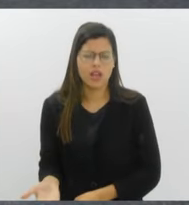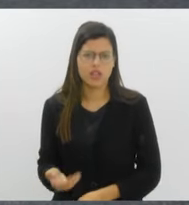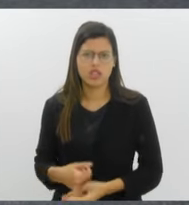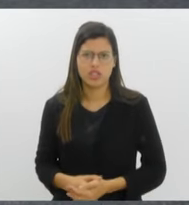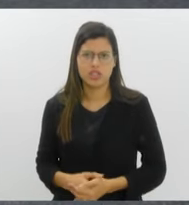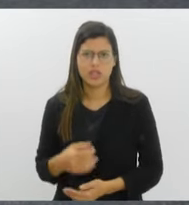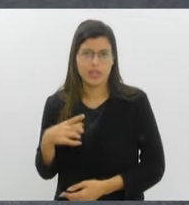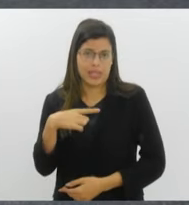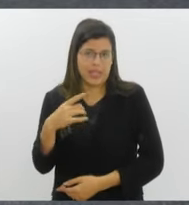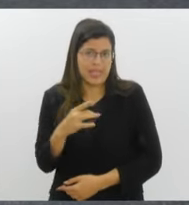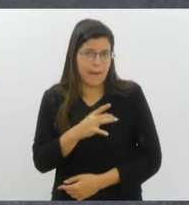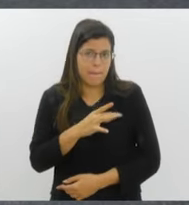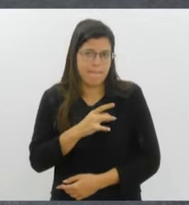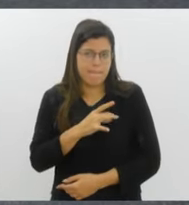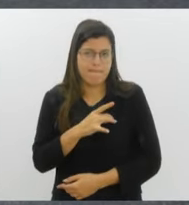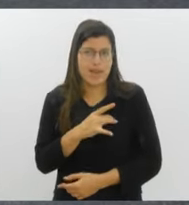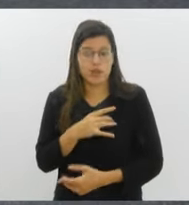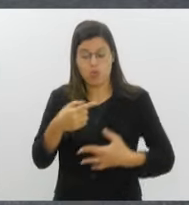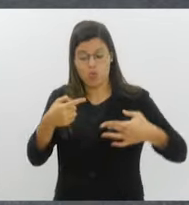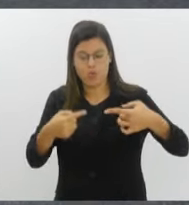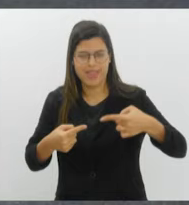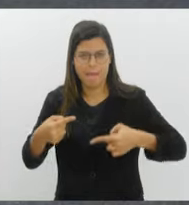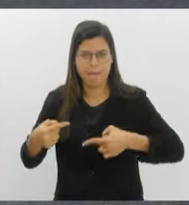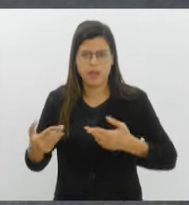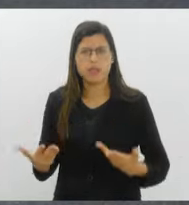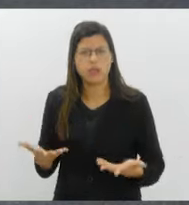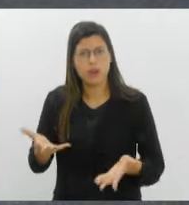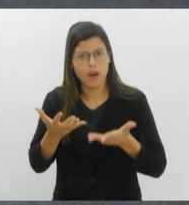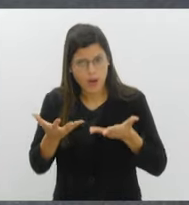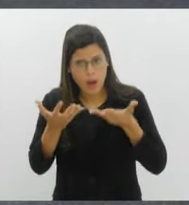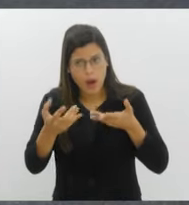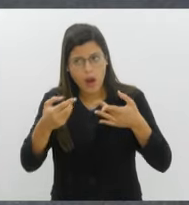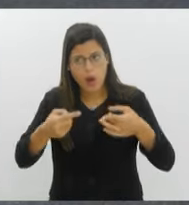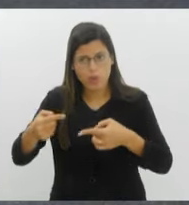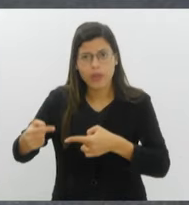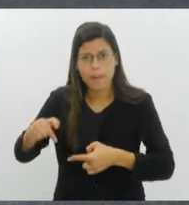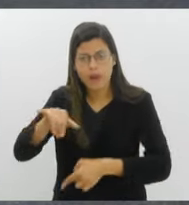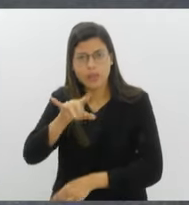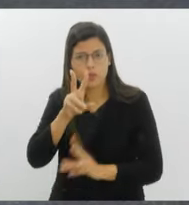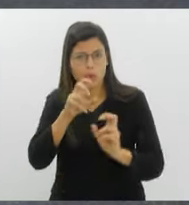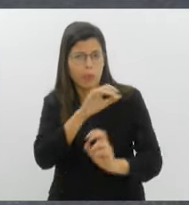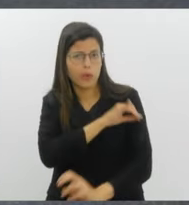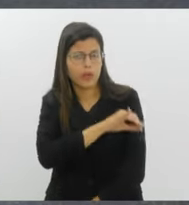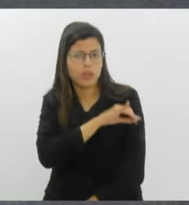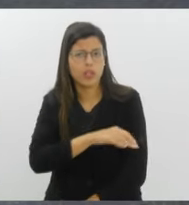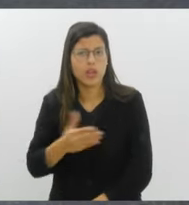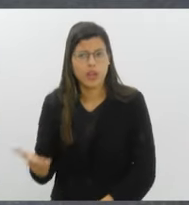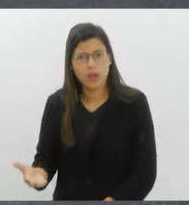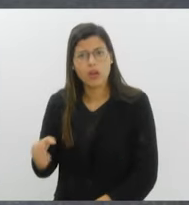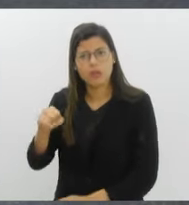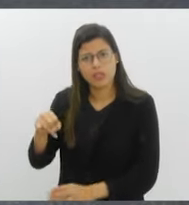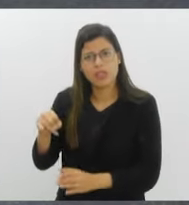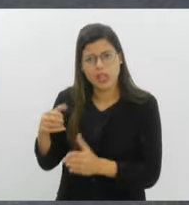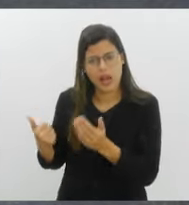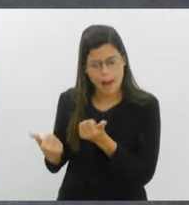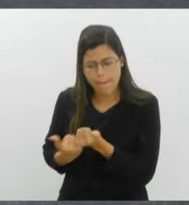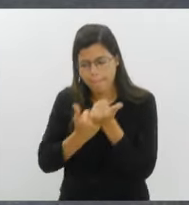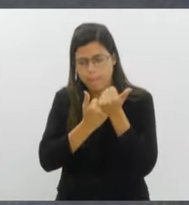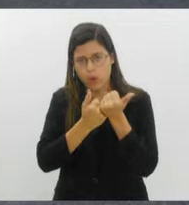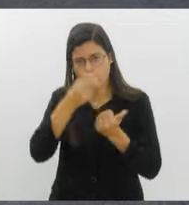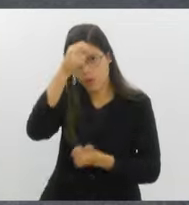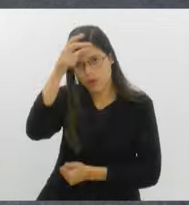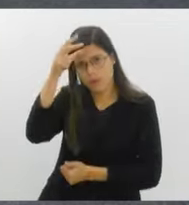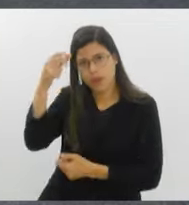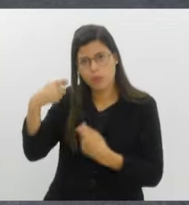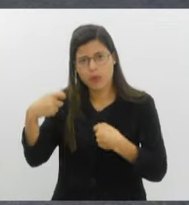embate. E o que eu quero é um embate sobre a cidade do Rio de Janeiro, já que ele é o vassalo preposto do prefeito nessa casa. Ele deveria ter a sensatez e a